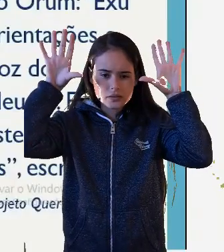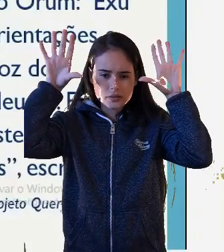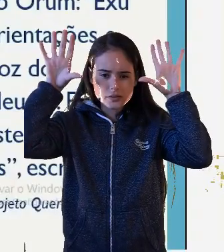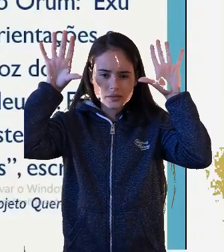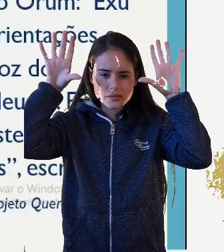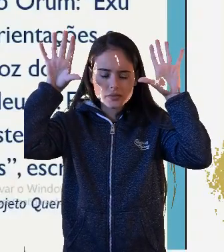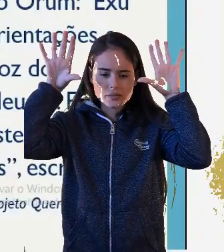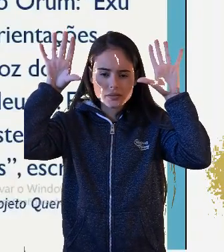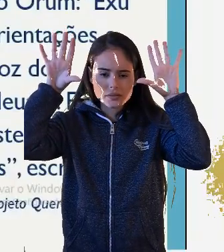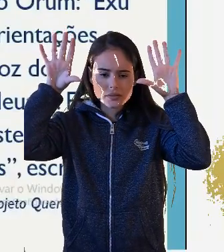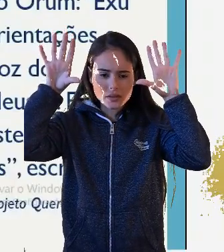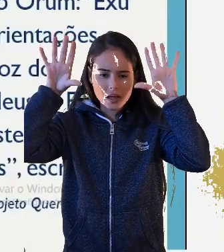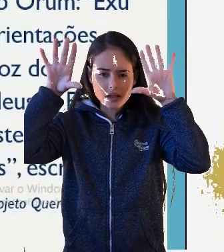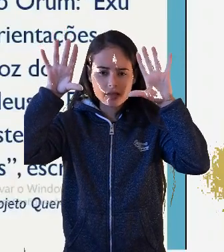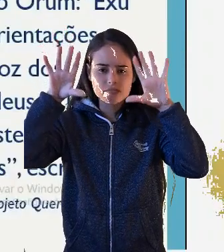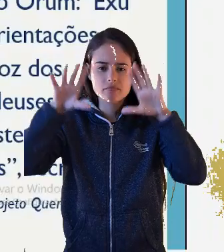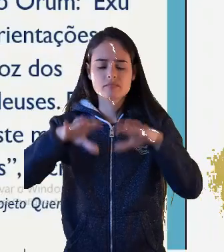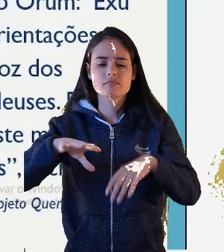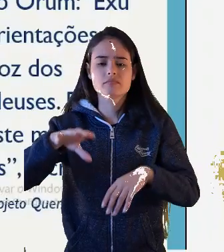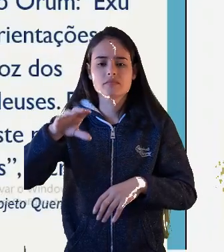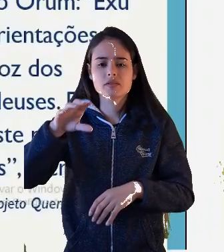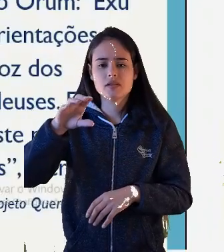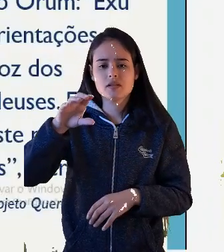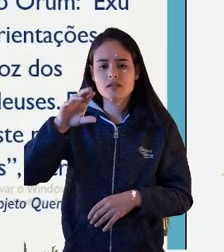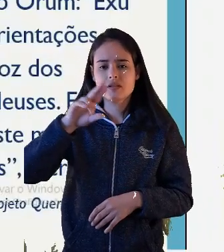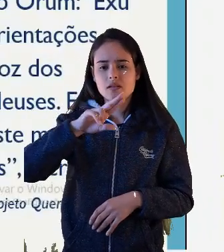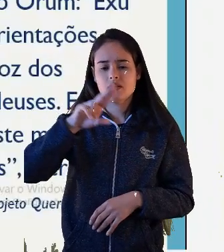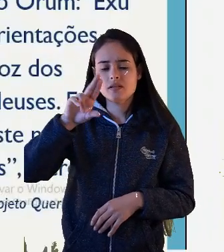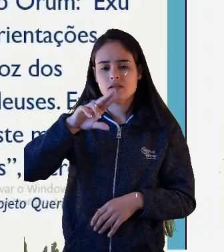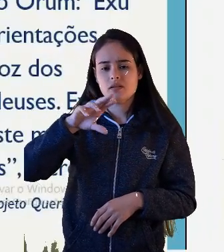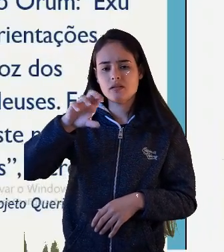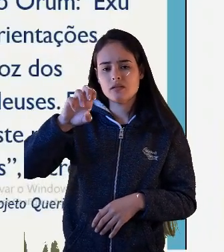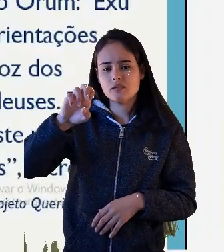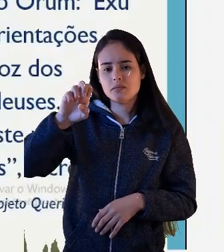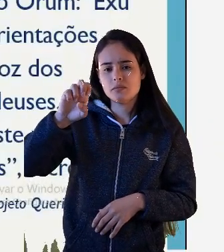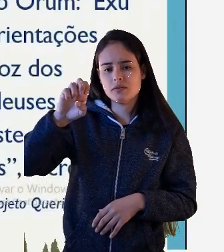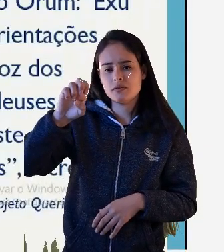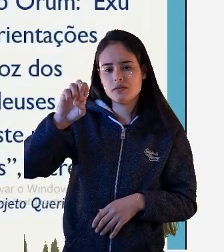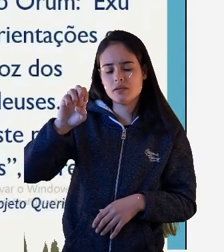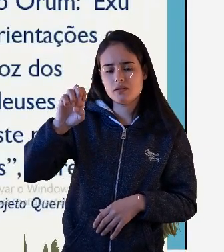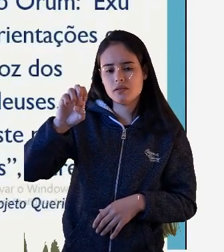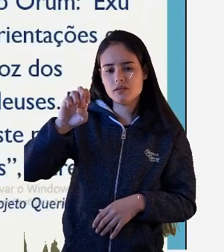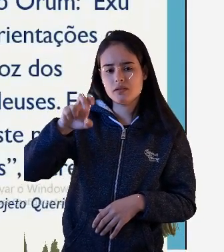Eu fiz questão de pegar, tem algumas imagens aqui que ele não está com tridente, mas o tridente é muito marca de Exu, né?